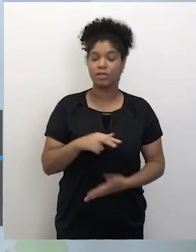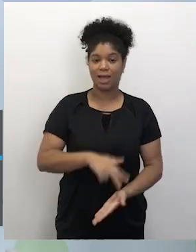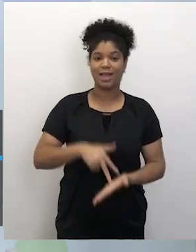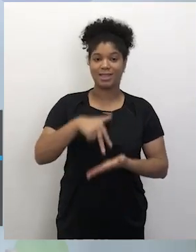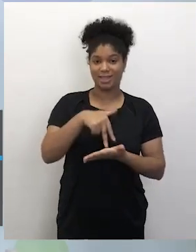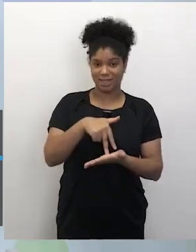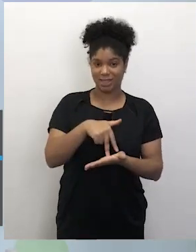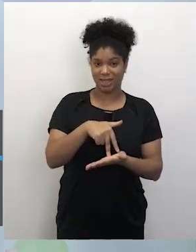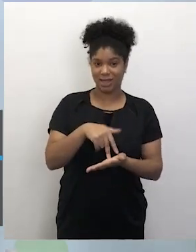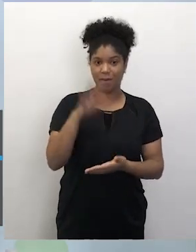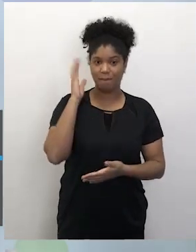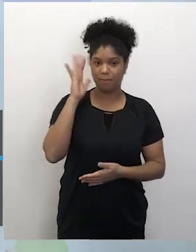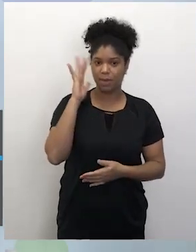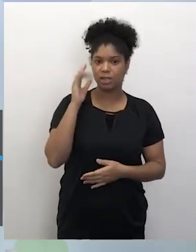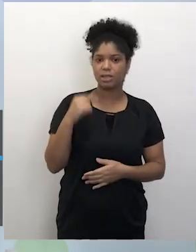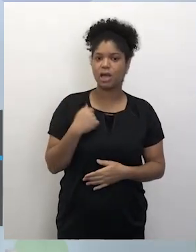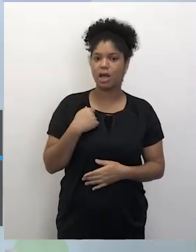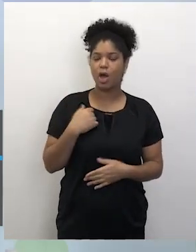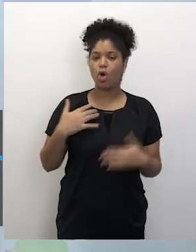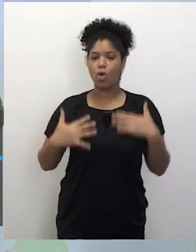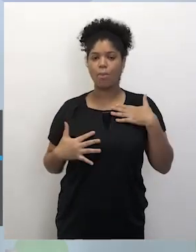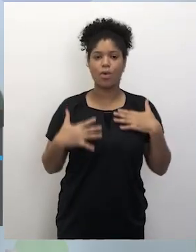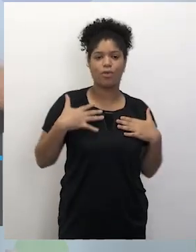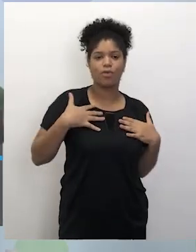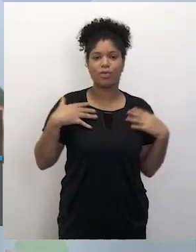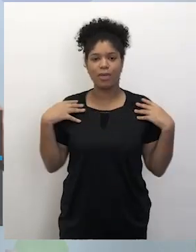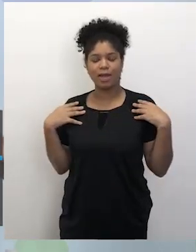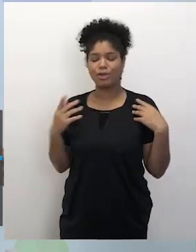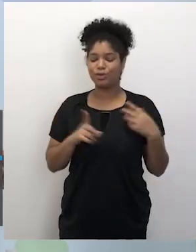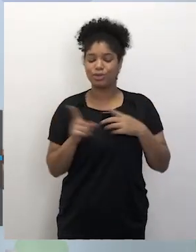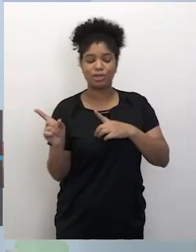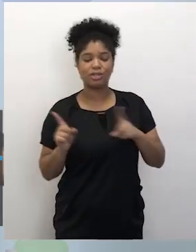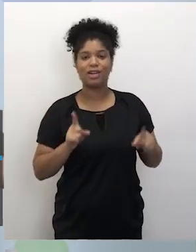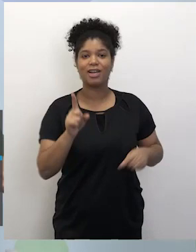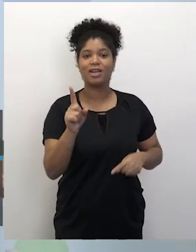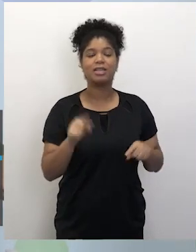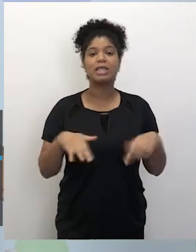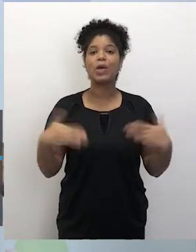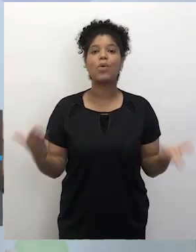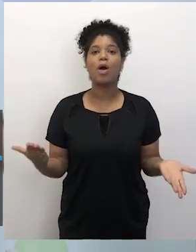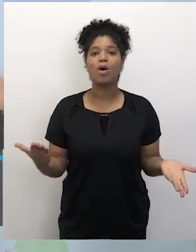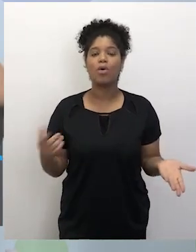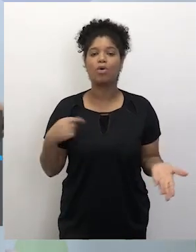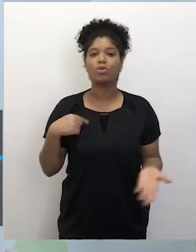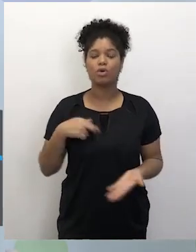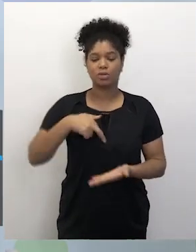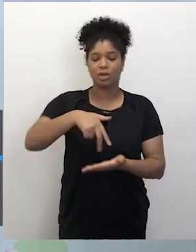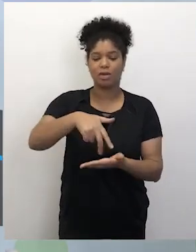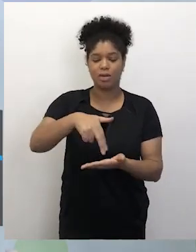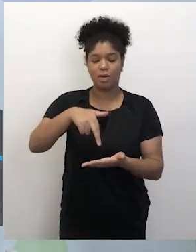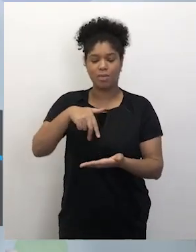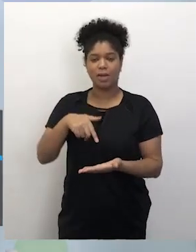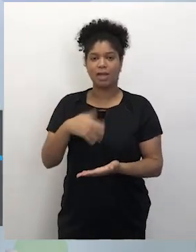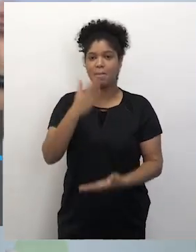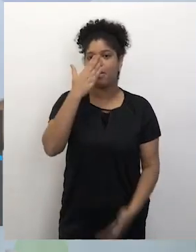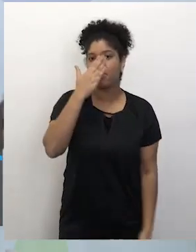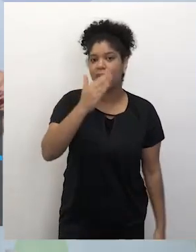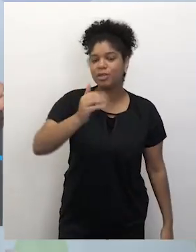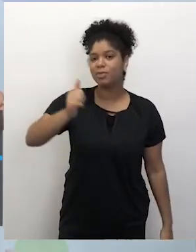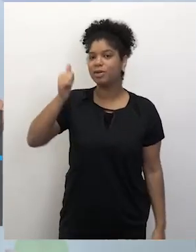dançar, pensar nisso, nesses movimentos, as direções que nós somos, os níveis,